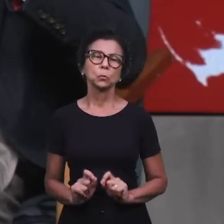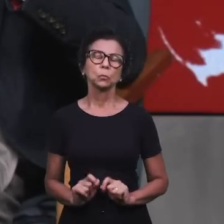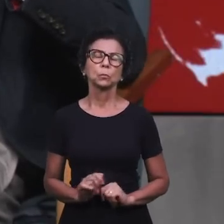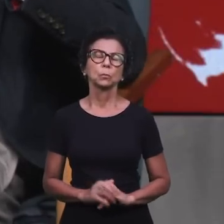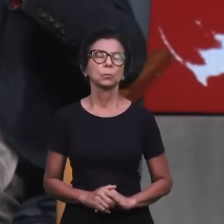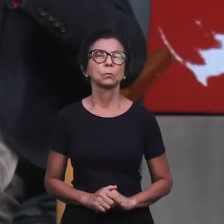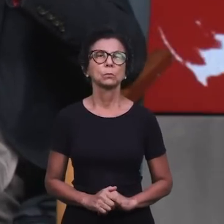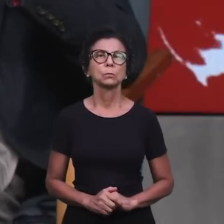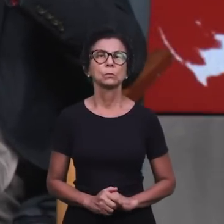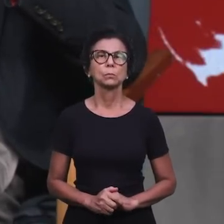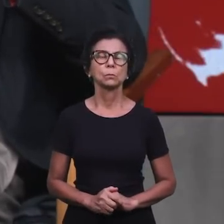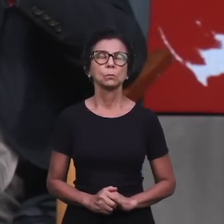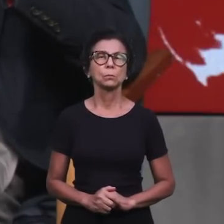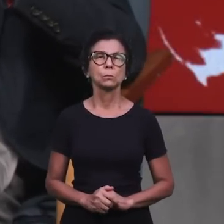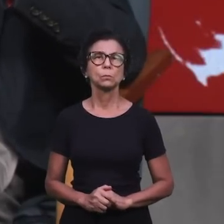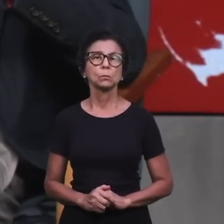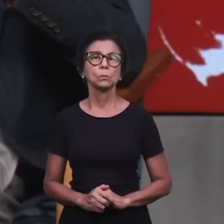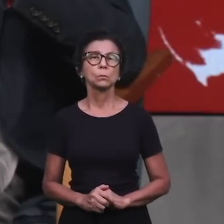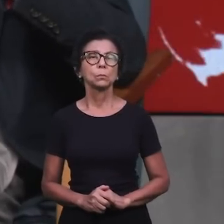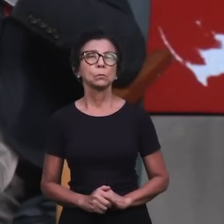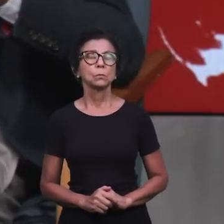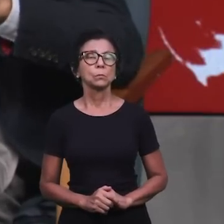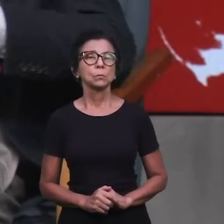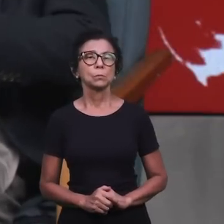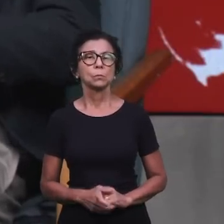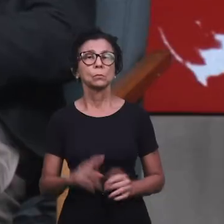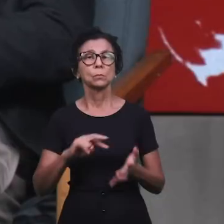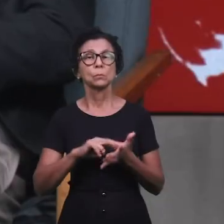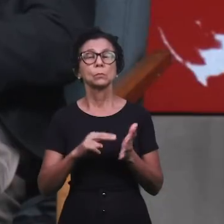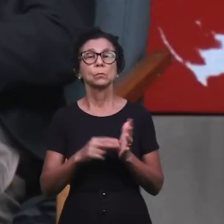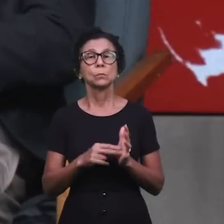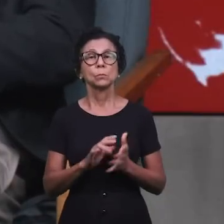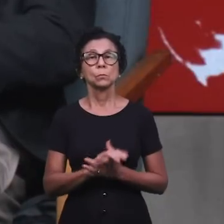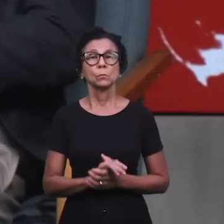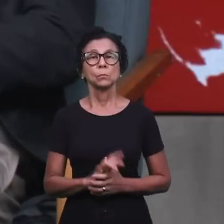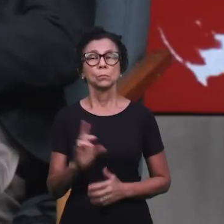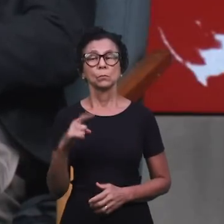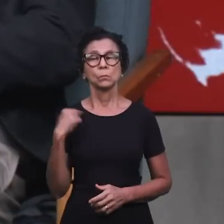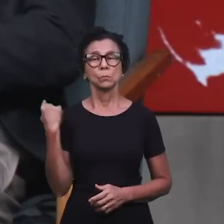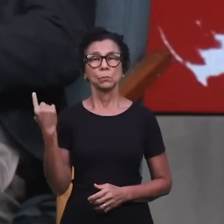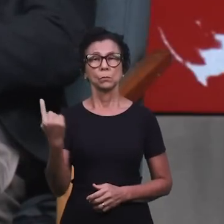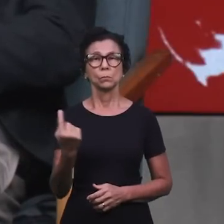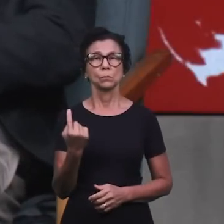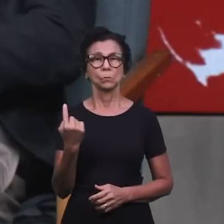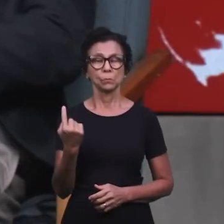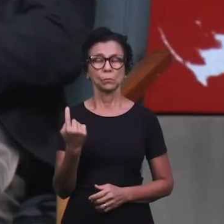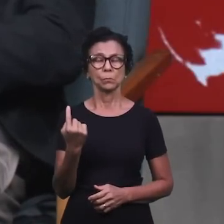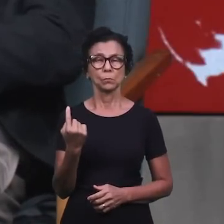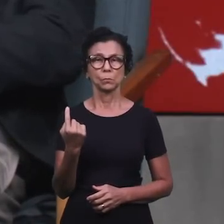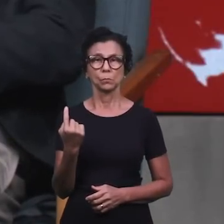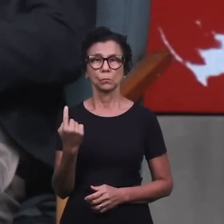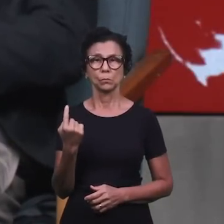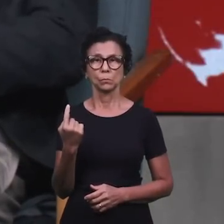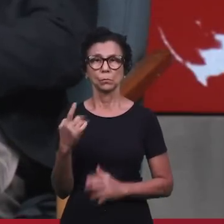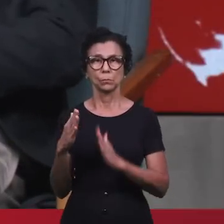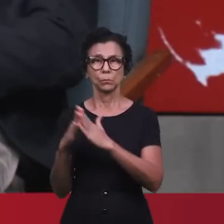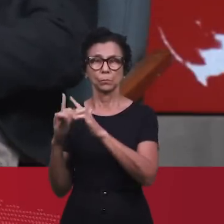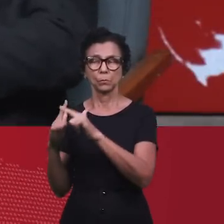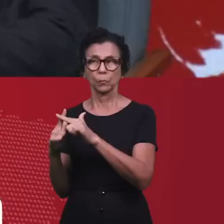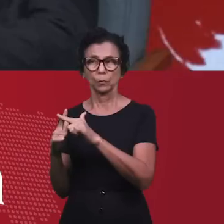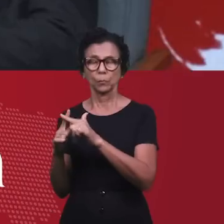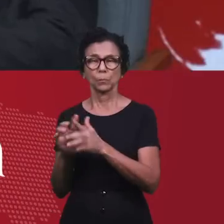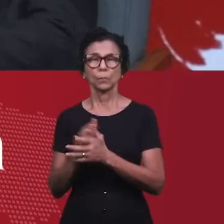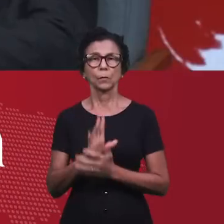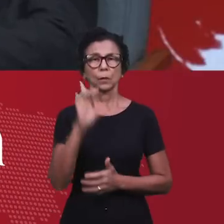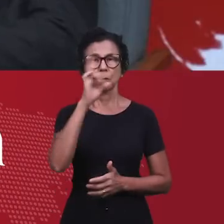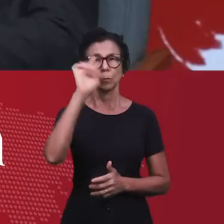importa para nós? Nós vamos participar no próximo domingo de uma